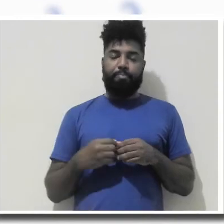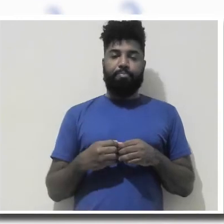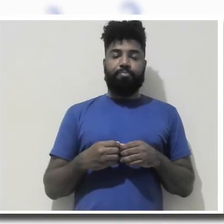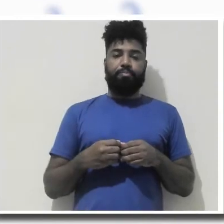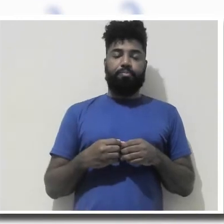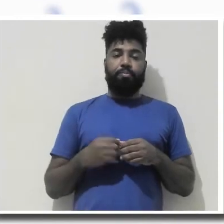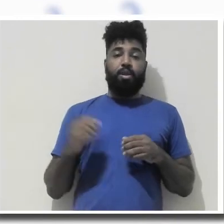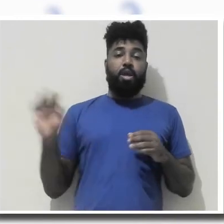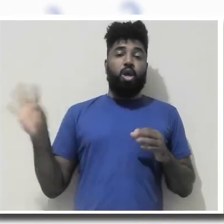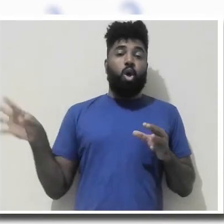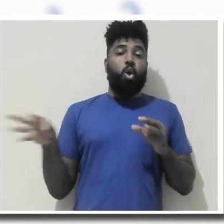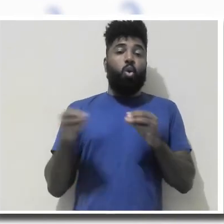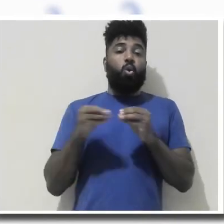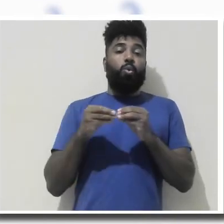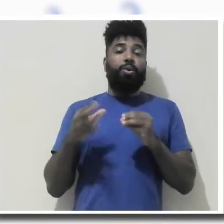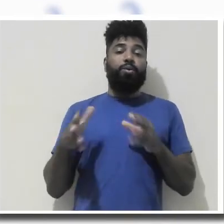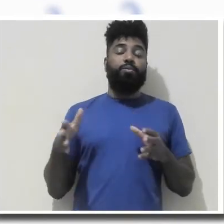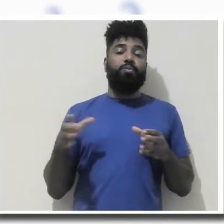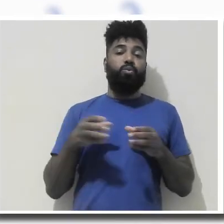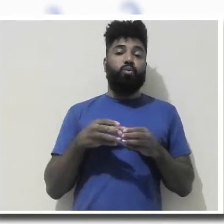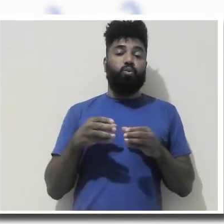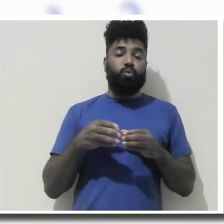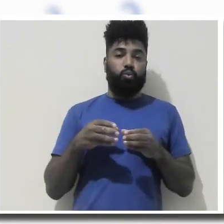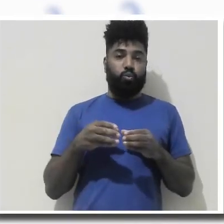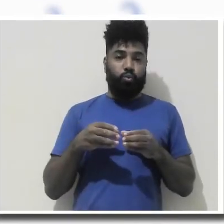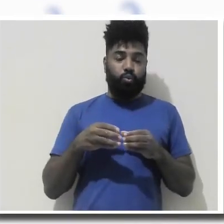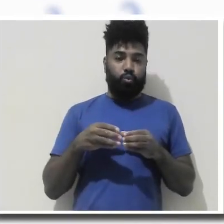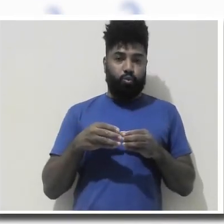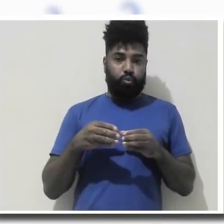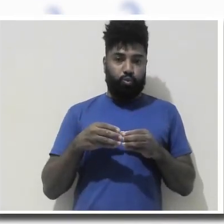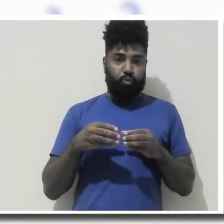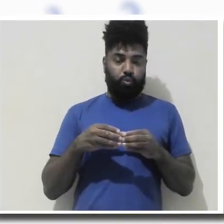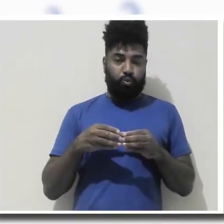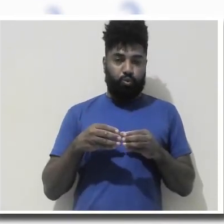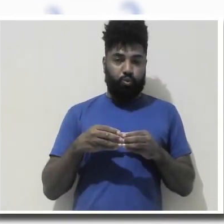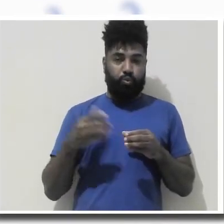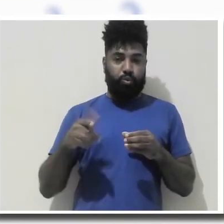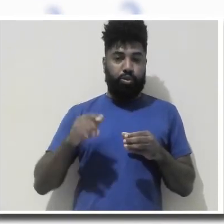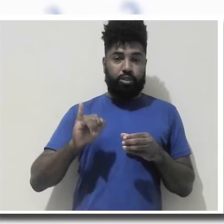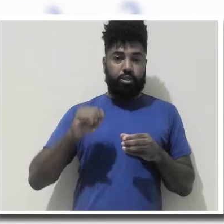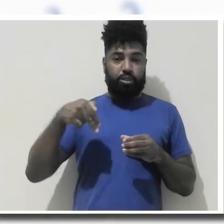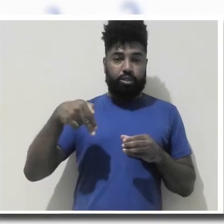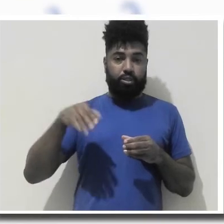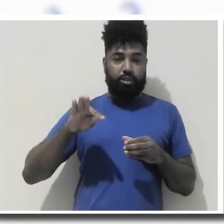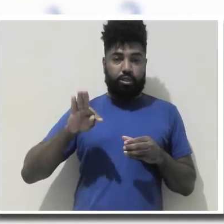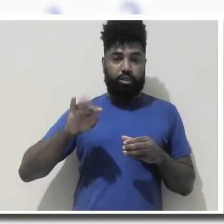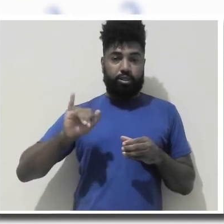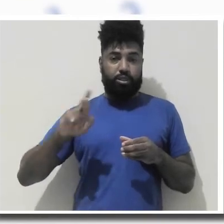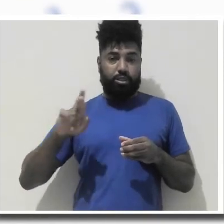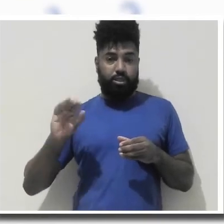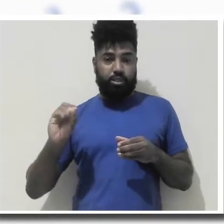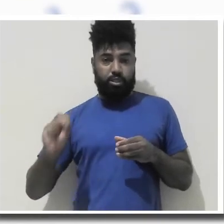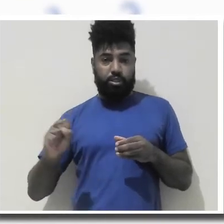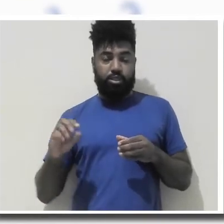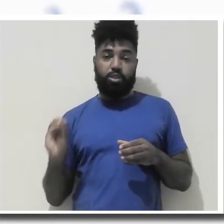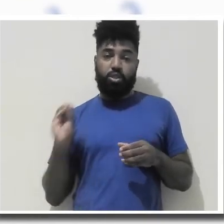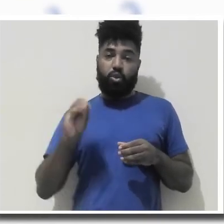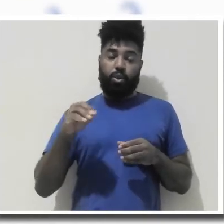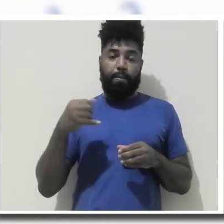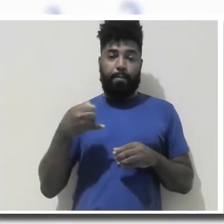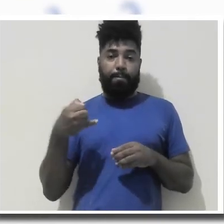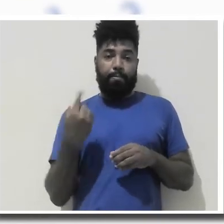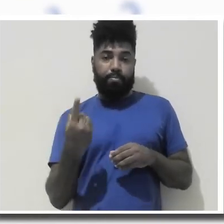Para completar e formarmos o conjunto dos números inteiros, basta acrescentar menos 1,